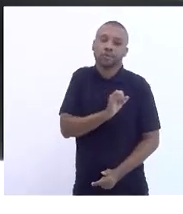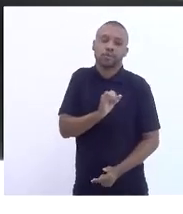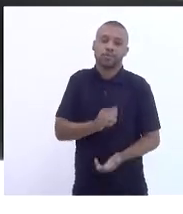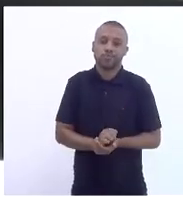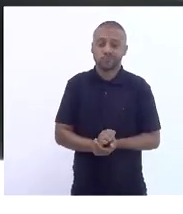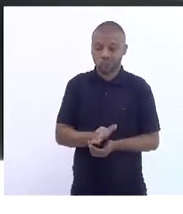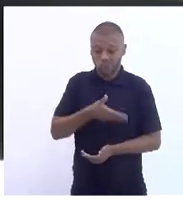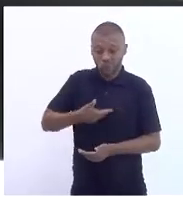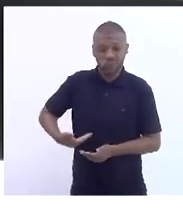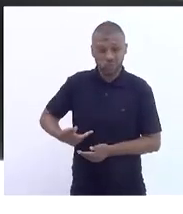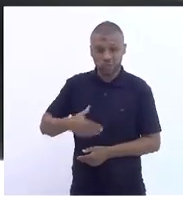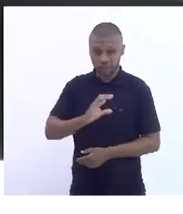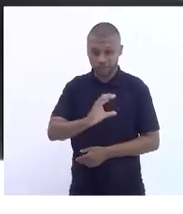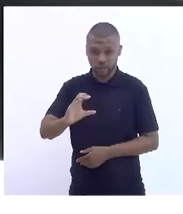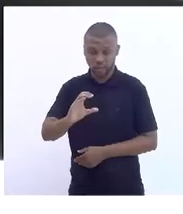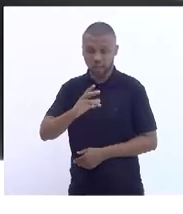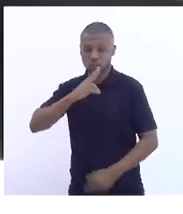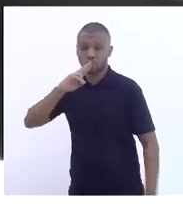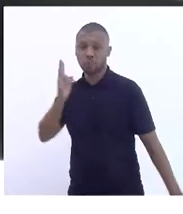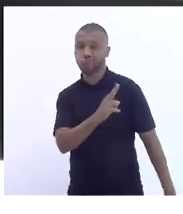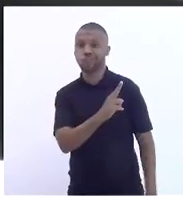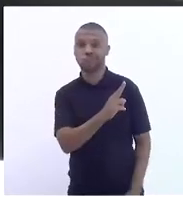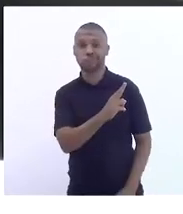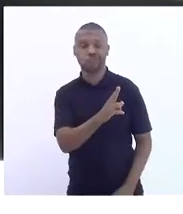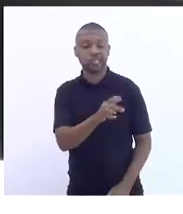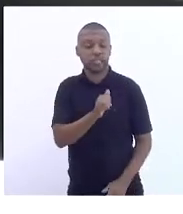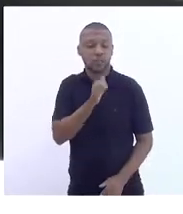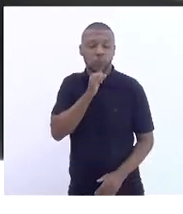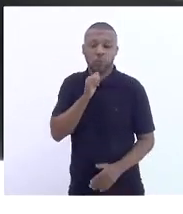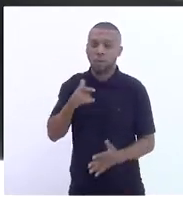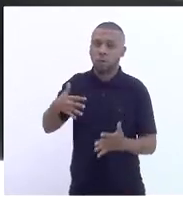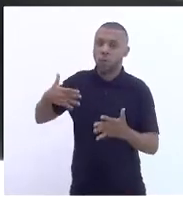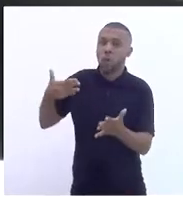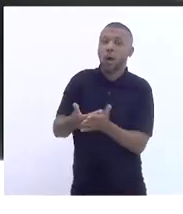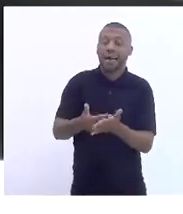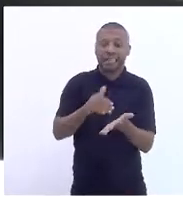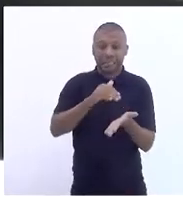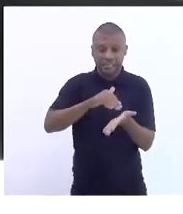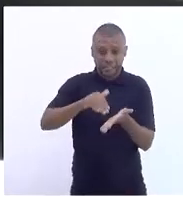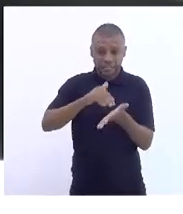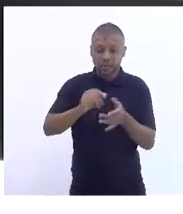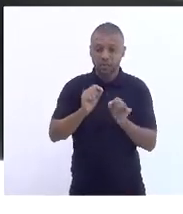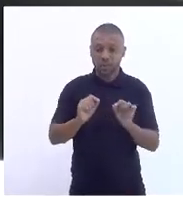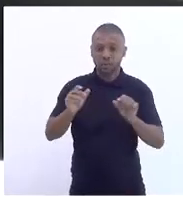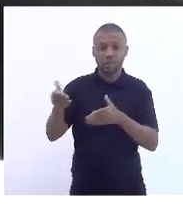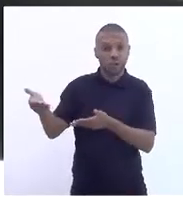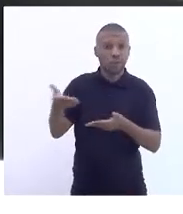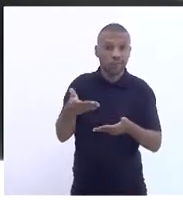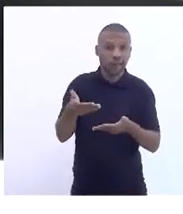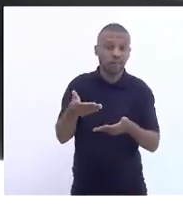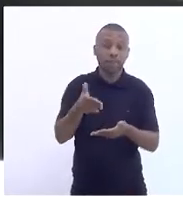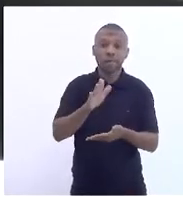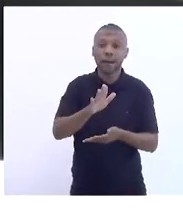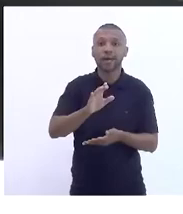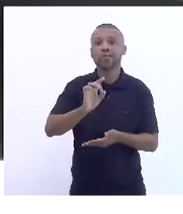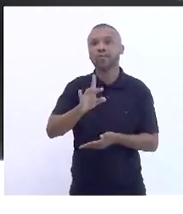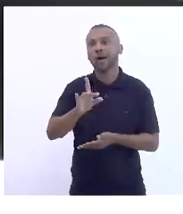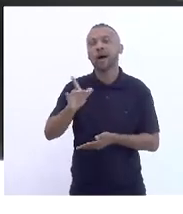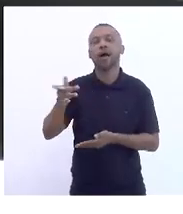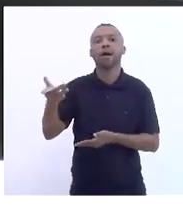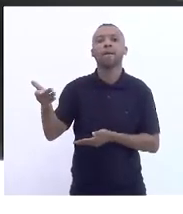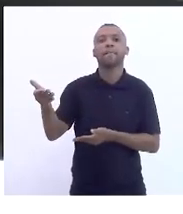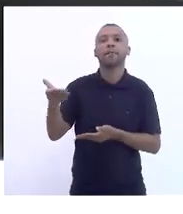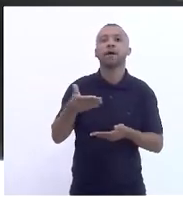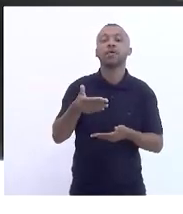governo Cláudio Castro e segue infelizmente aí secretarias foram convidadas mas é só mandaram os direitos